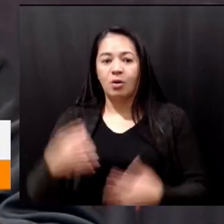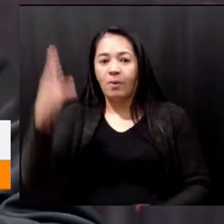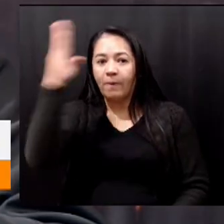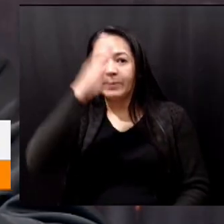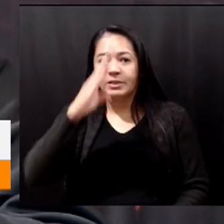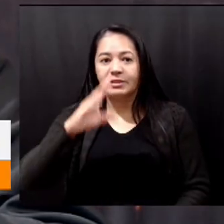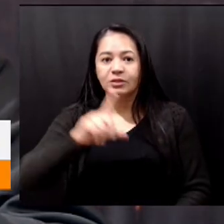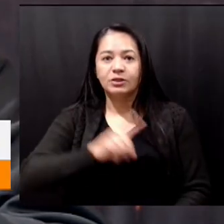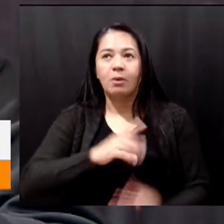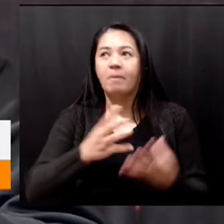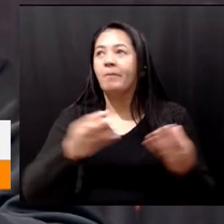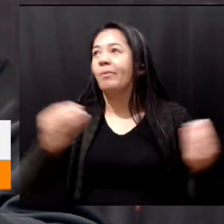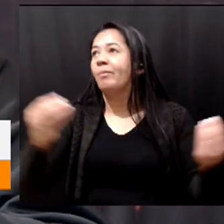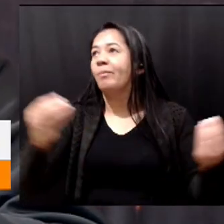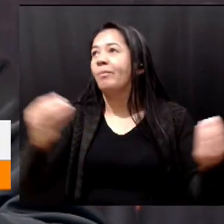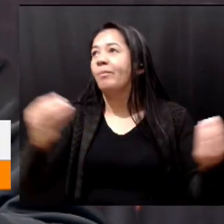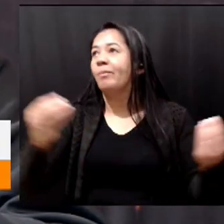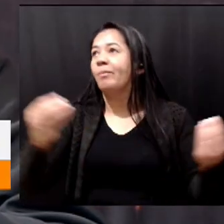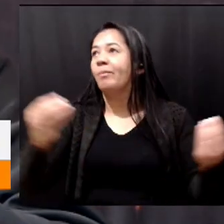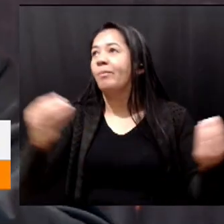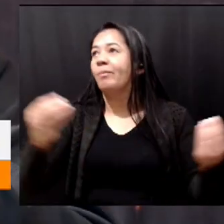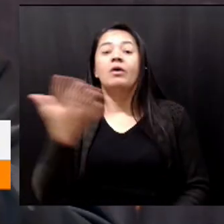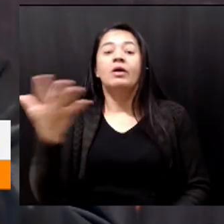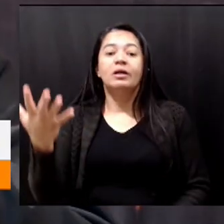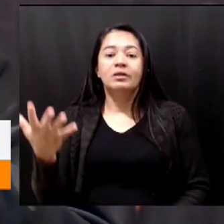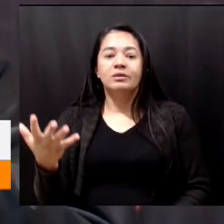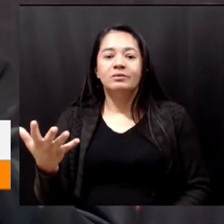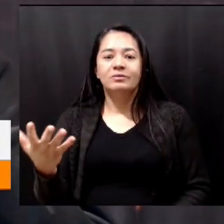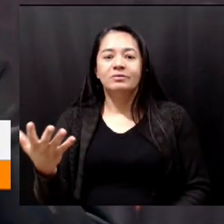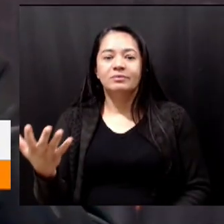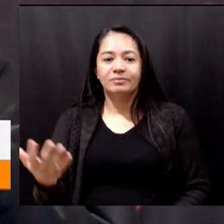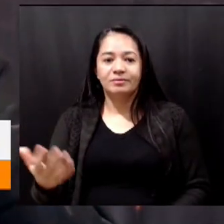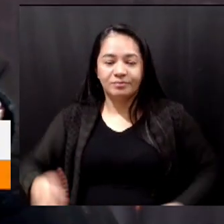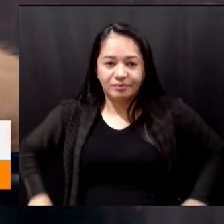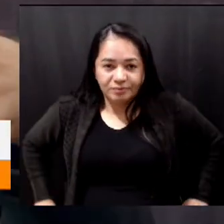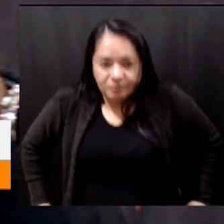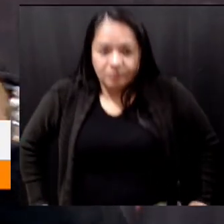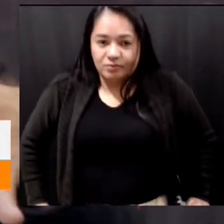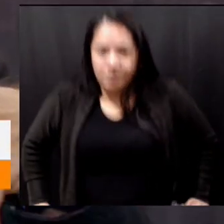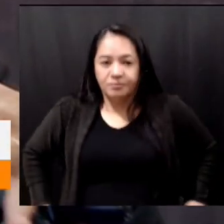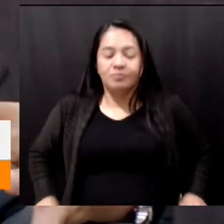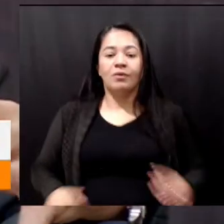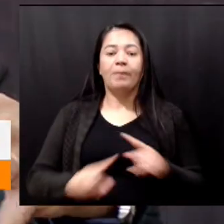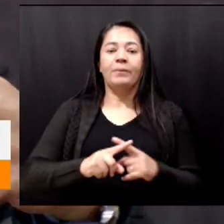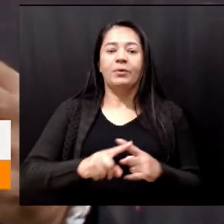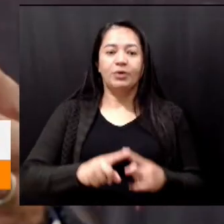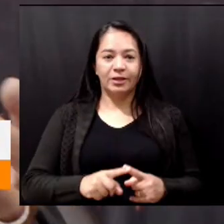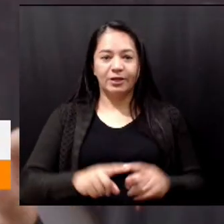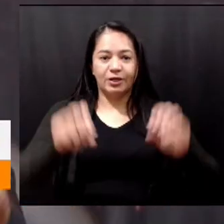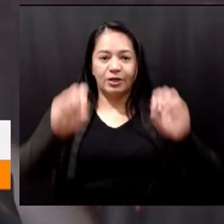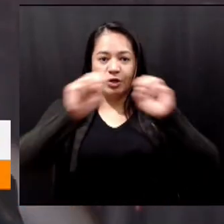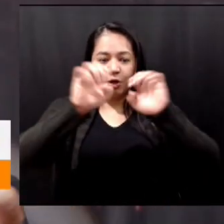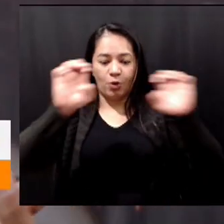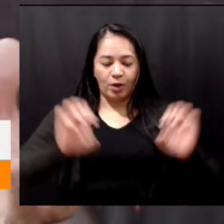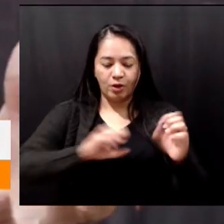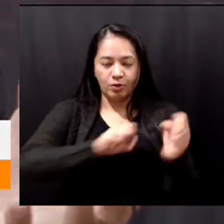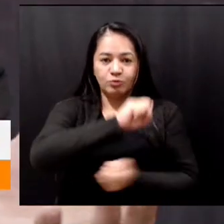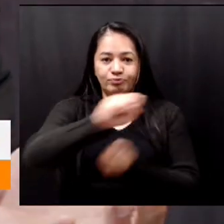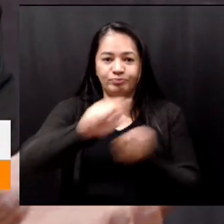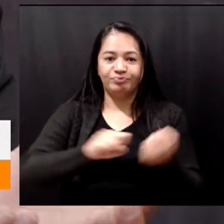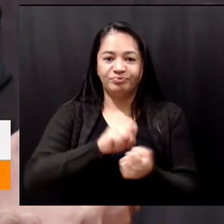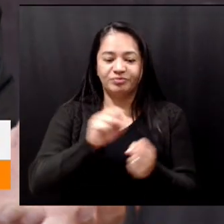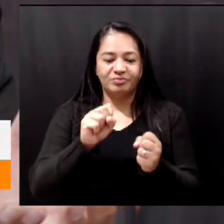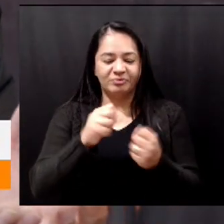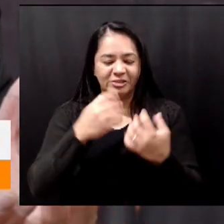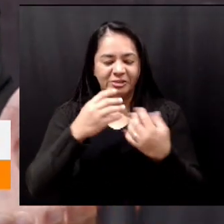pergunto, quais criaram seus iFoods? Pouquíssimas. Por quê? O ecossistema não estava organizado para dar o suporte. Porque,